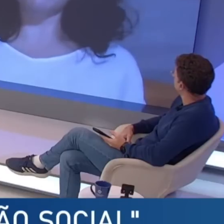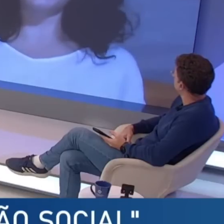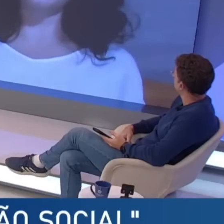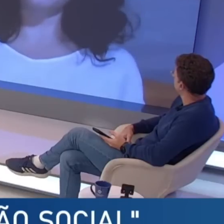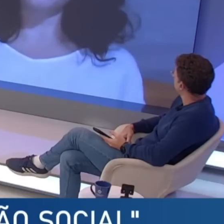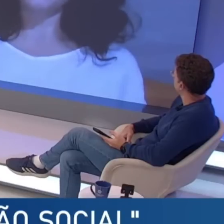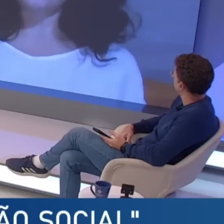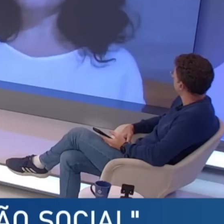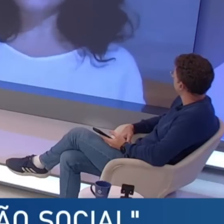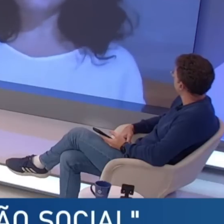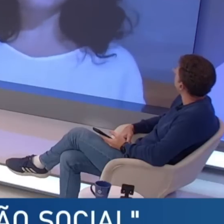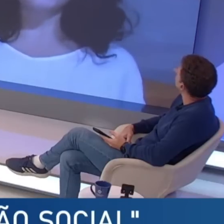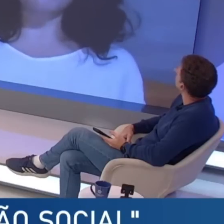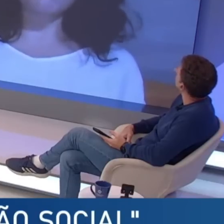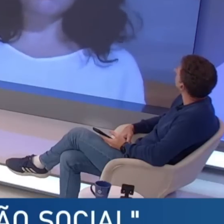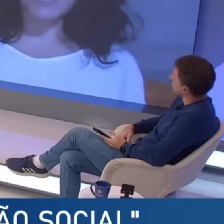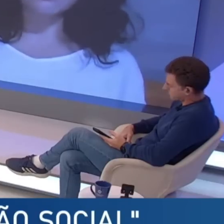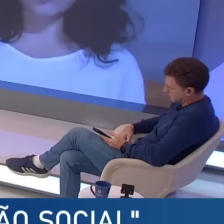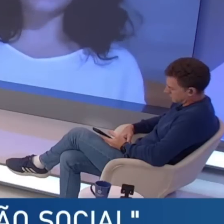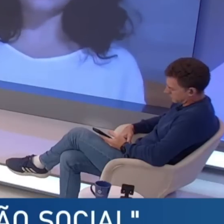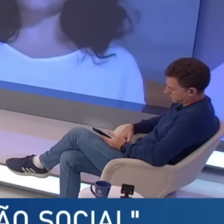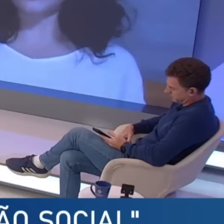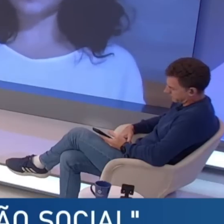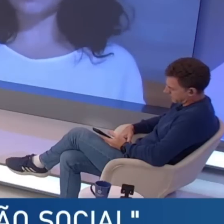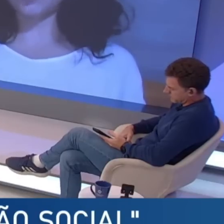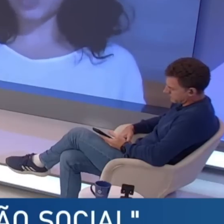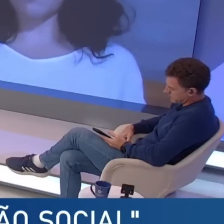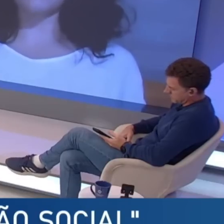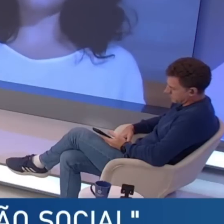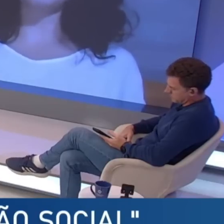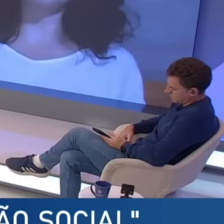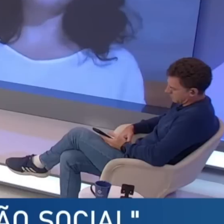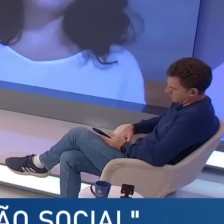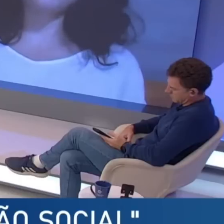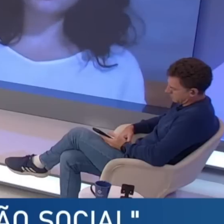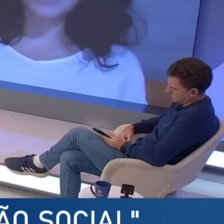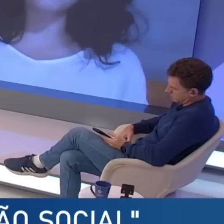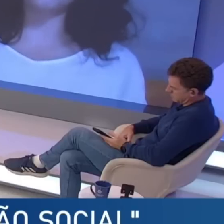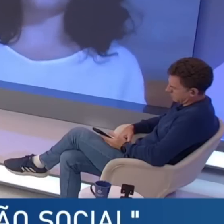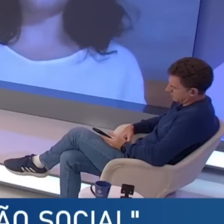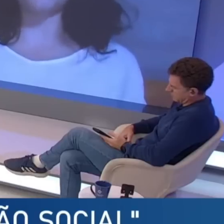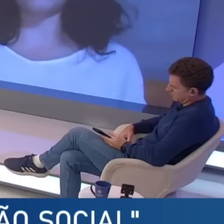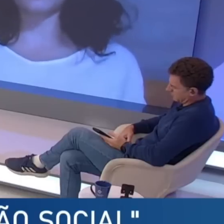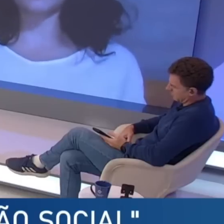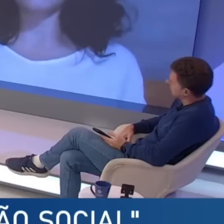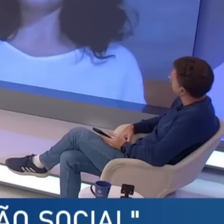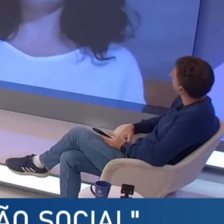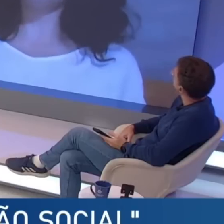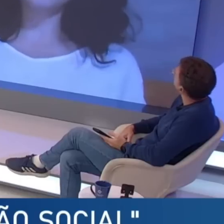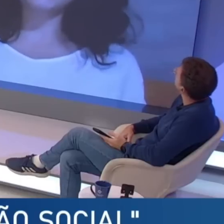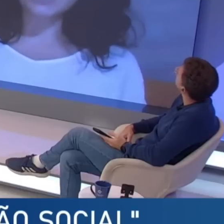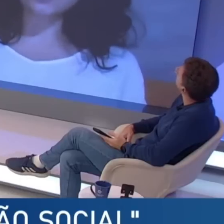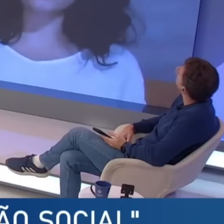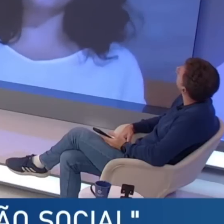no capitalismo. O mito de que mais moeda em circulação gera mais inflação. O mito de que o gasto público gera inflação. O